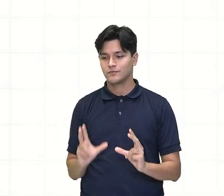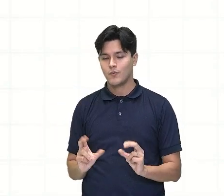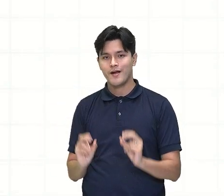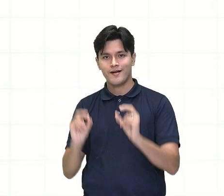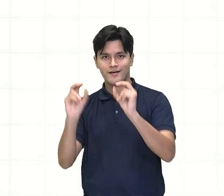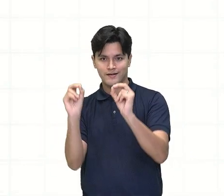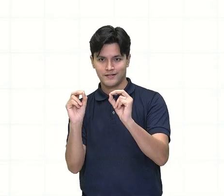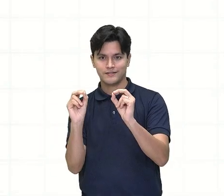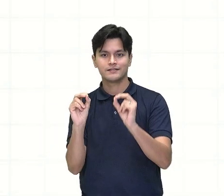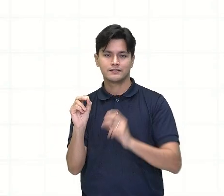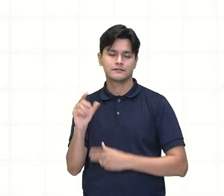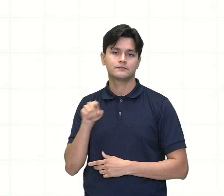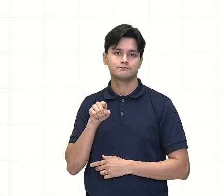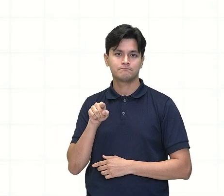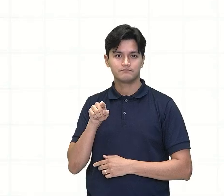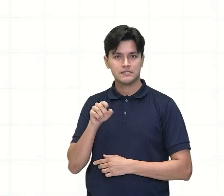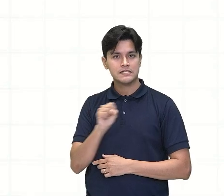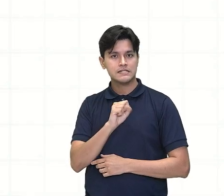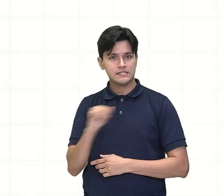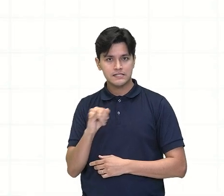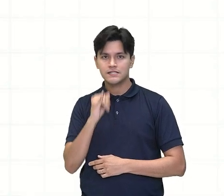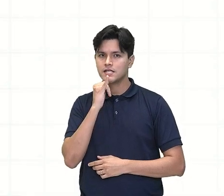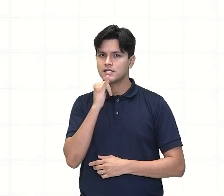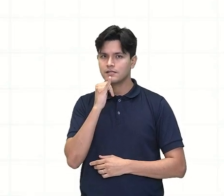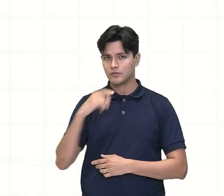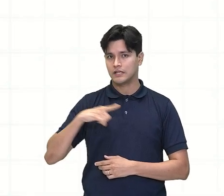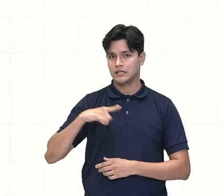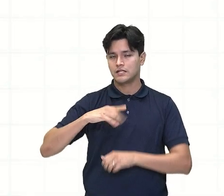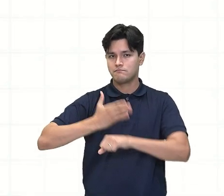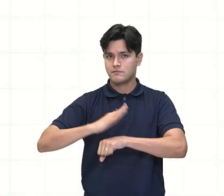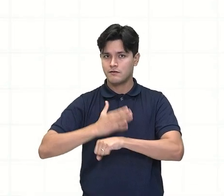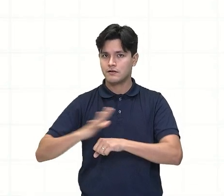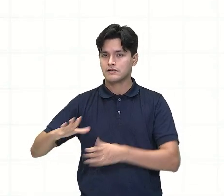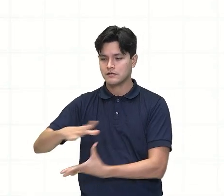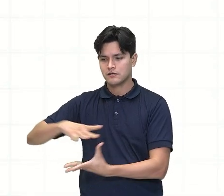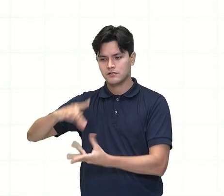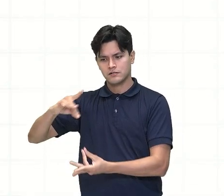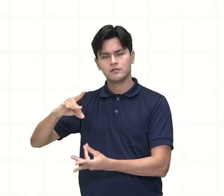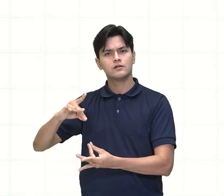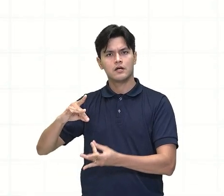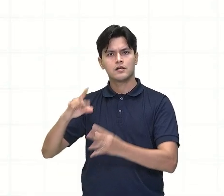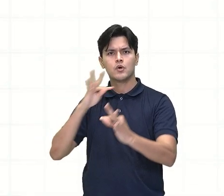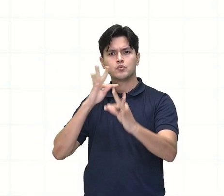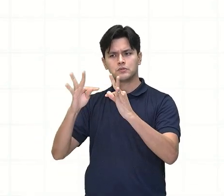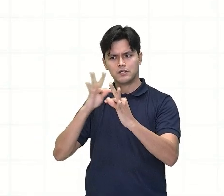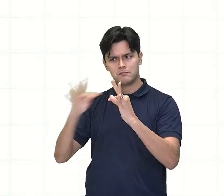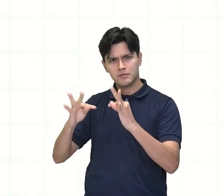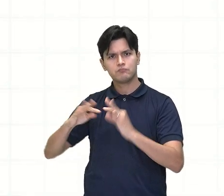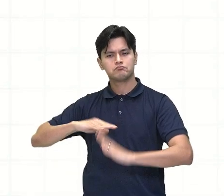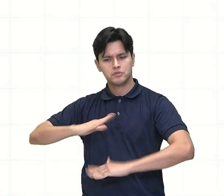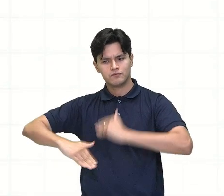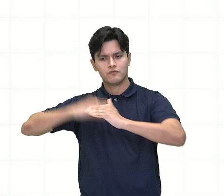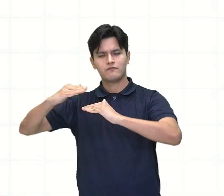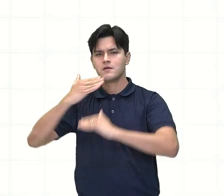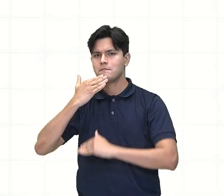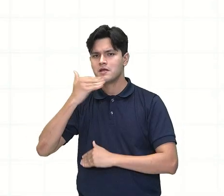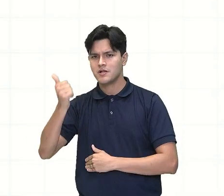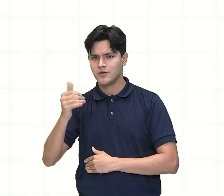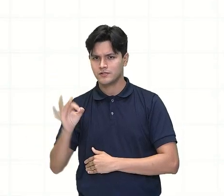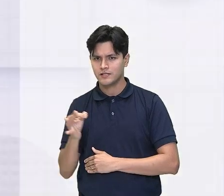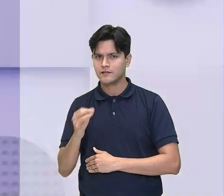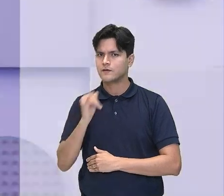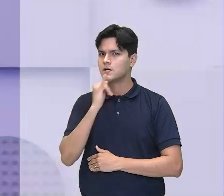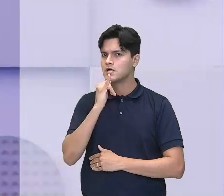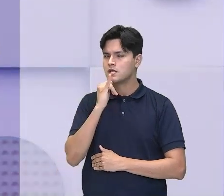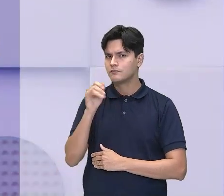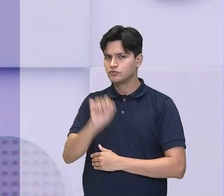relatam menor incidência de depressão e uma melhor adaptação ao tratamento. Detalhe, quem tem câncer em geral sofre